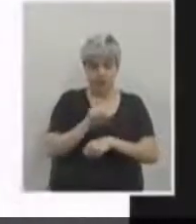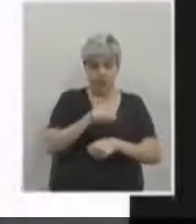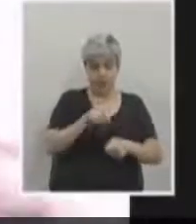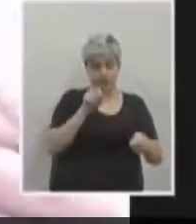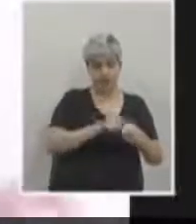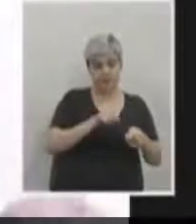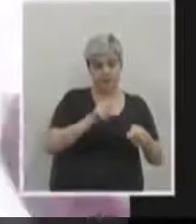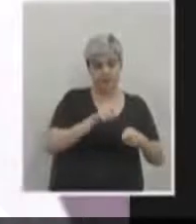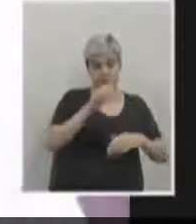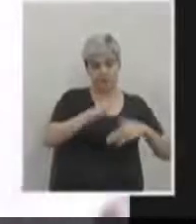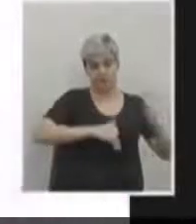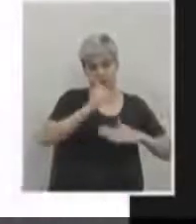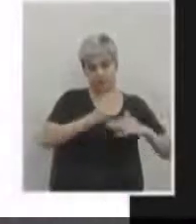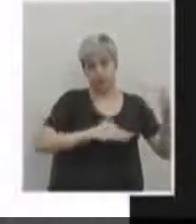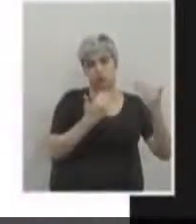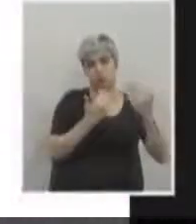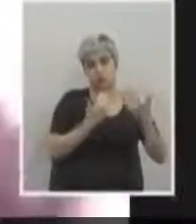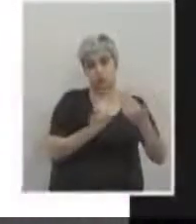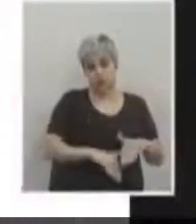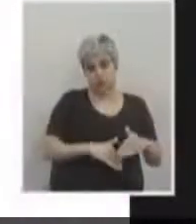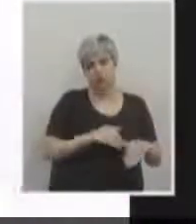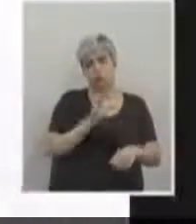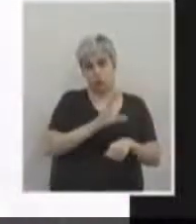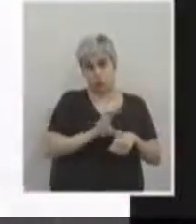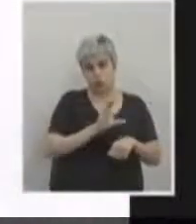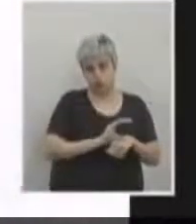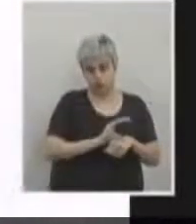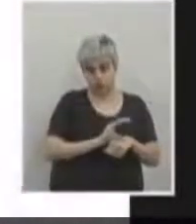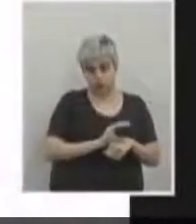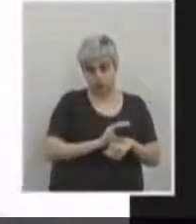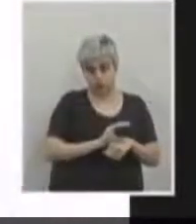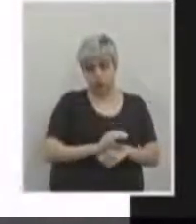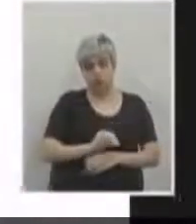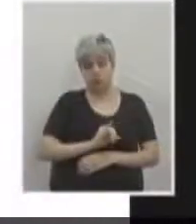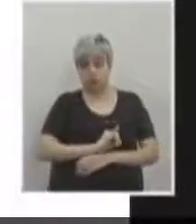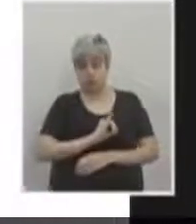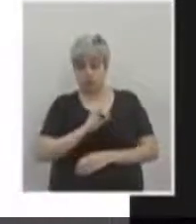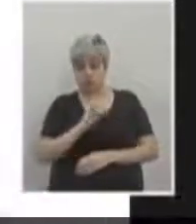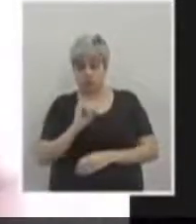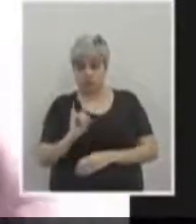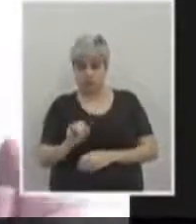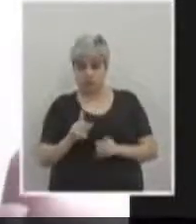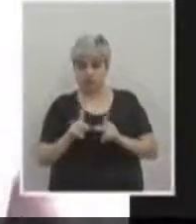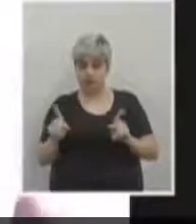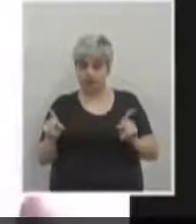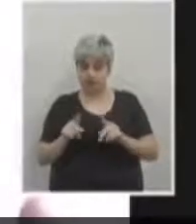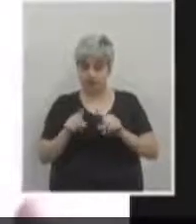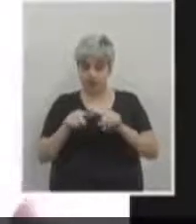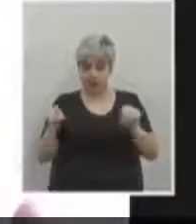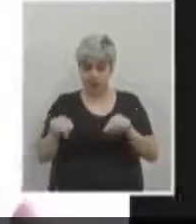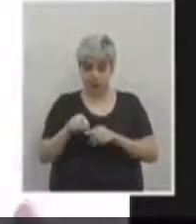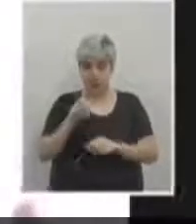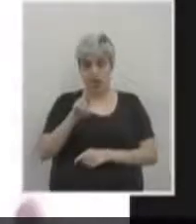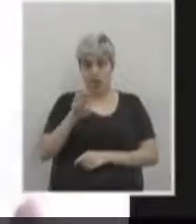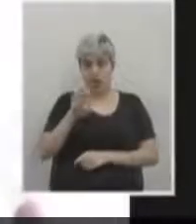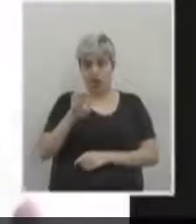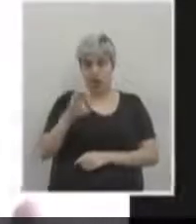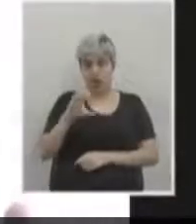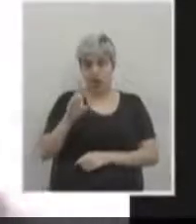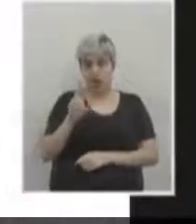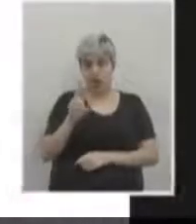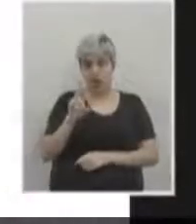para o qual ele foi nomeado. O professor de sala de recursos, como você me colocou aí agora, concordo,